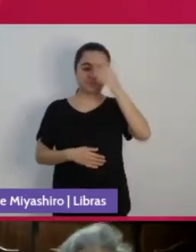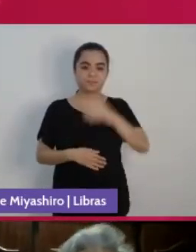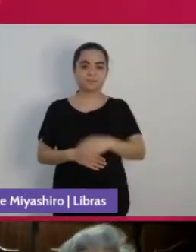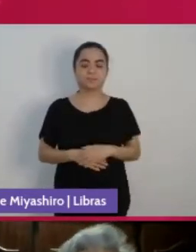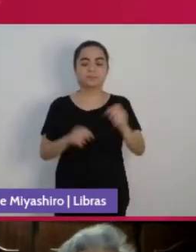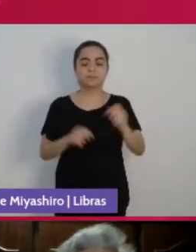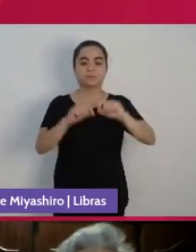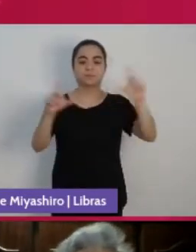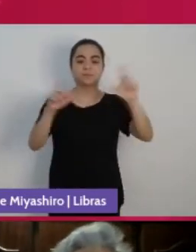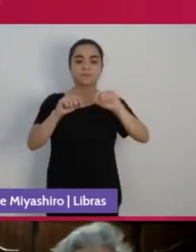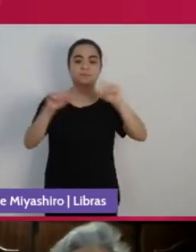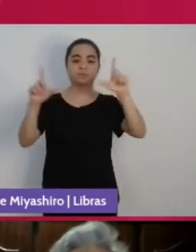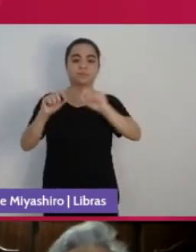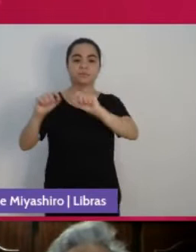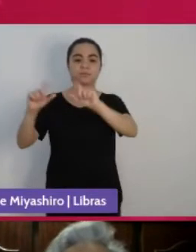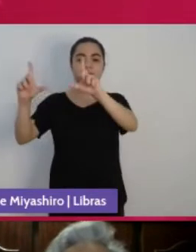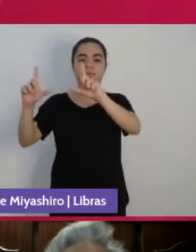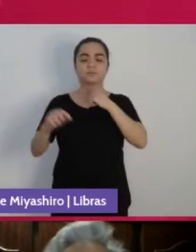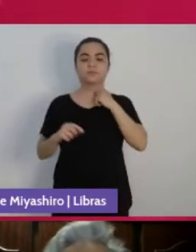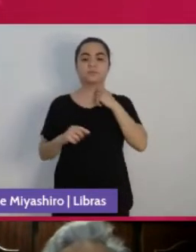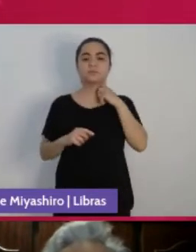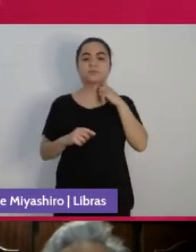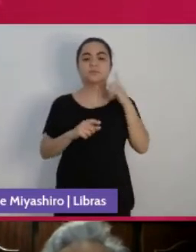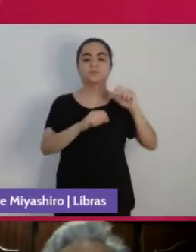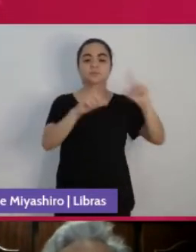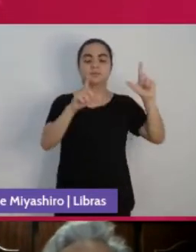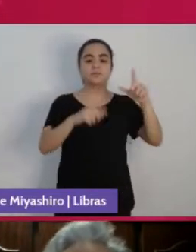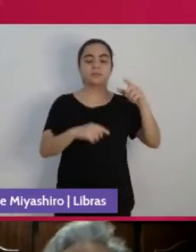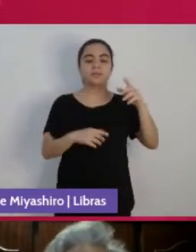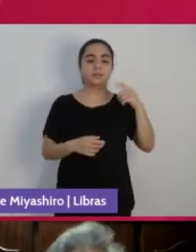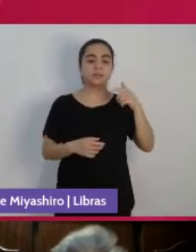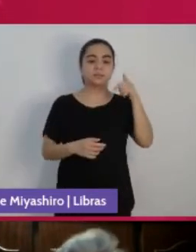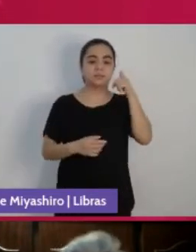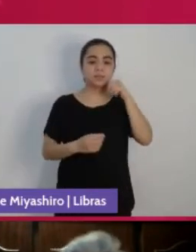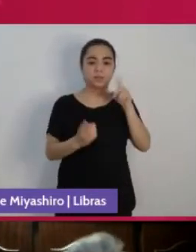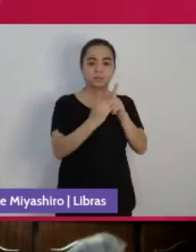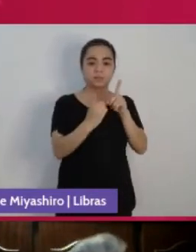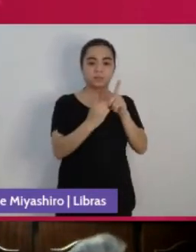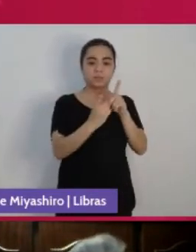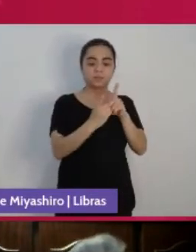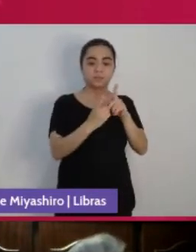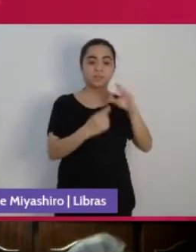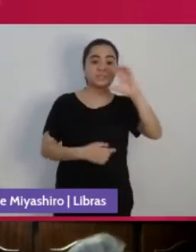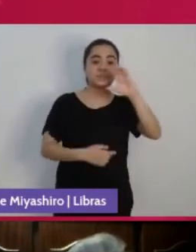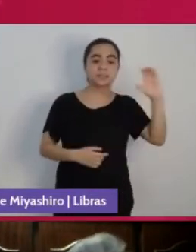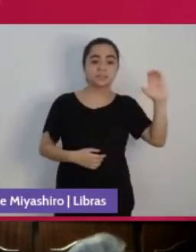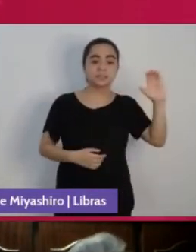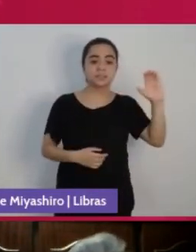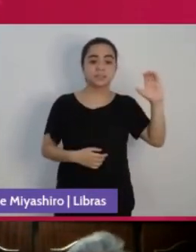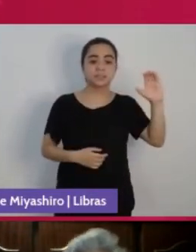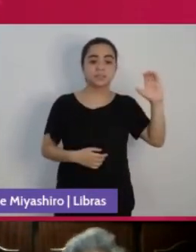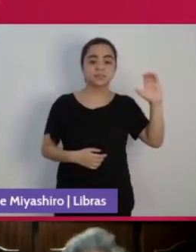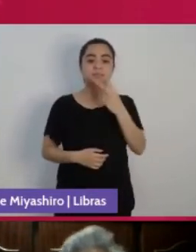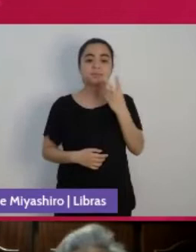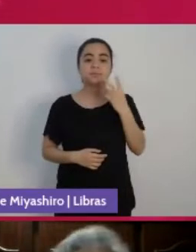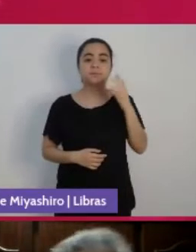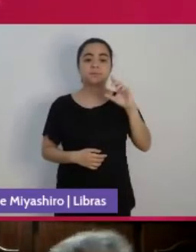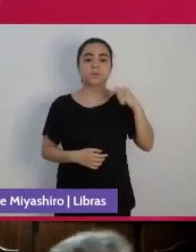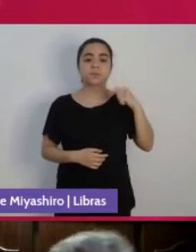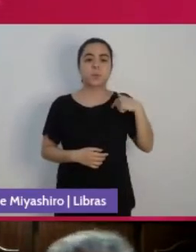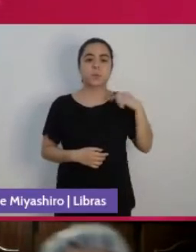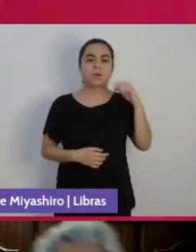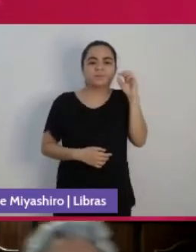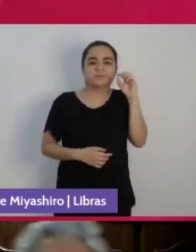só. Essa paciente fez a crânio-caudal, apareceu meio